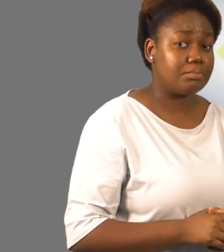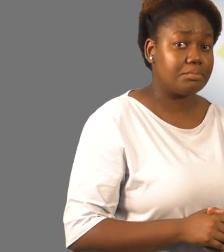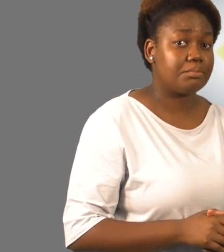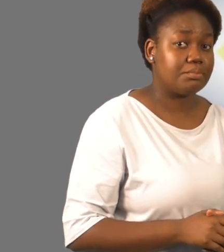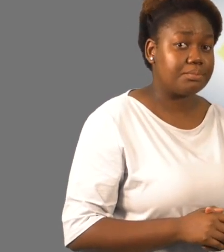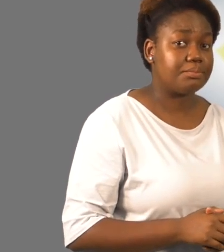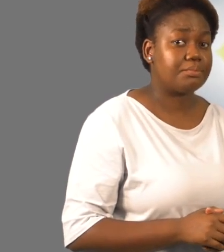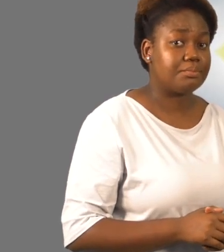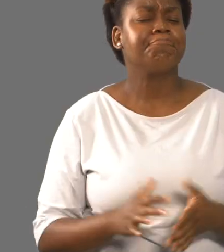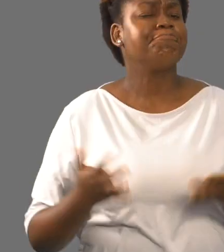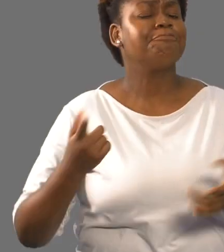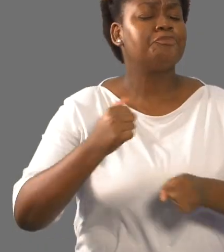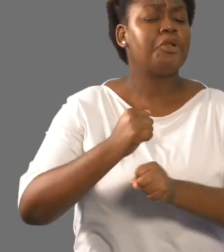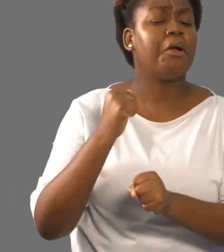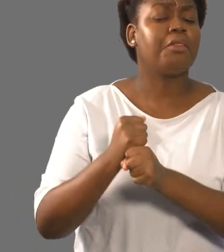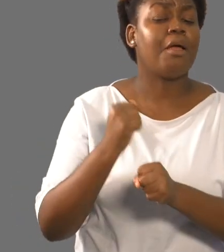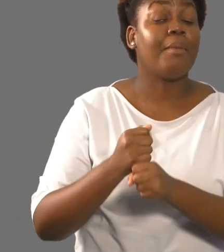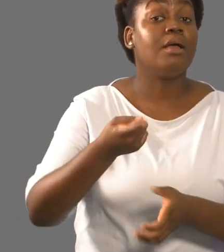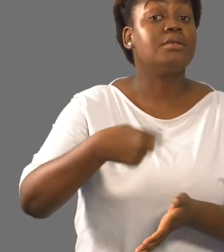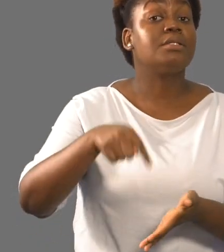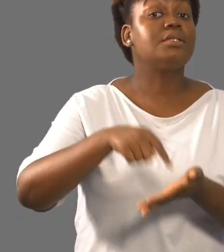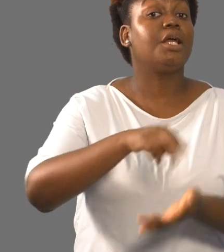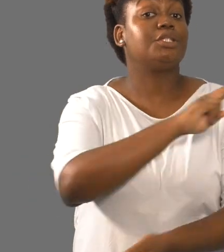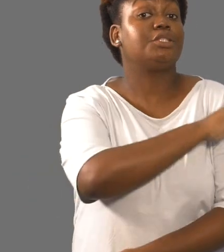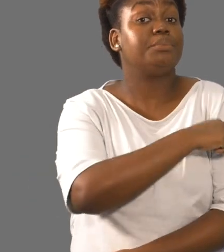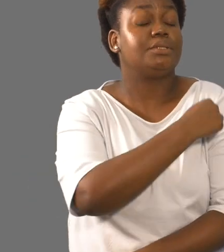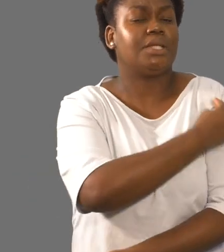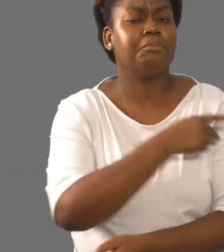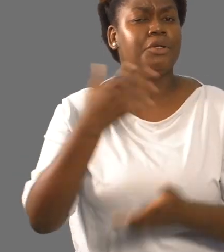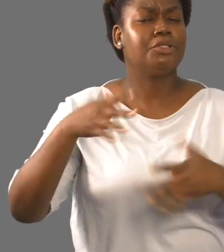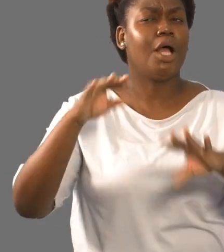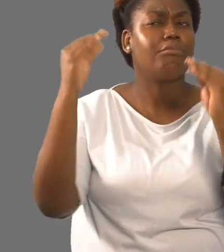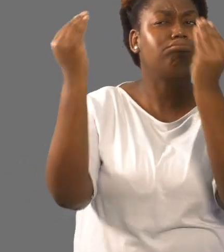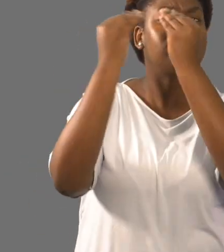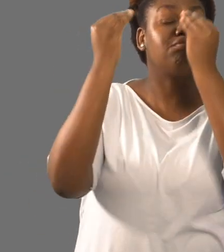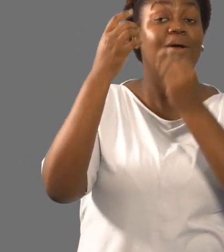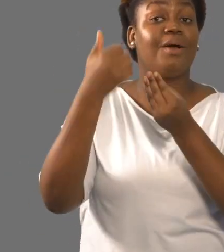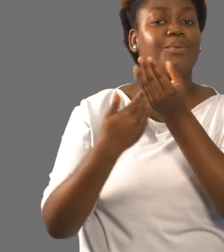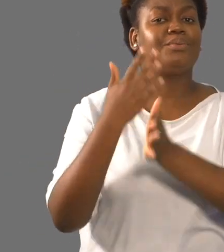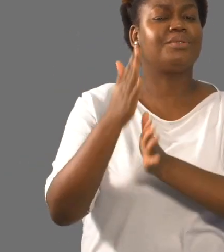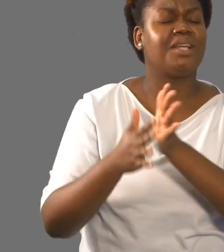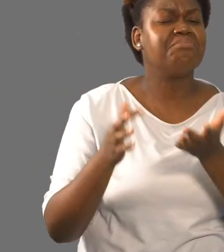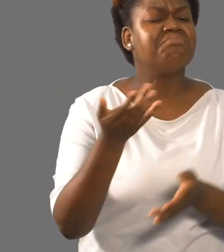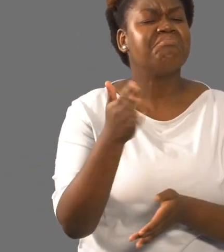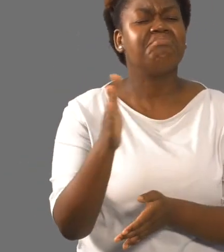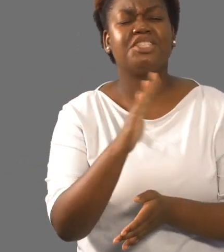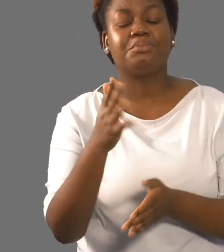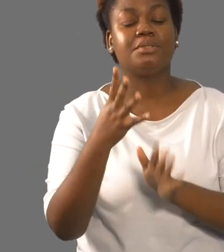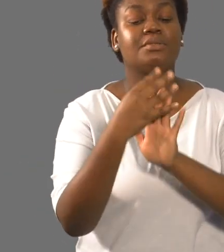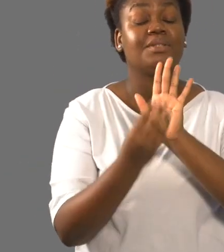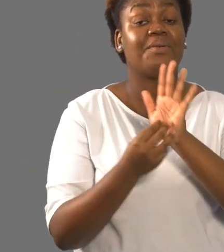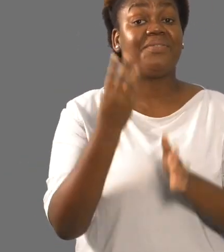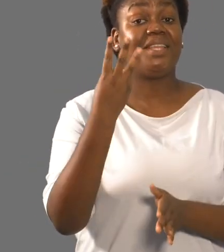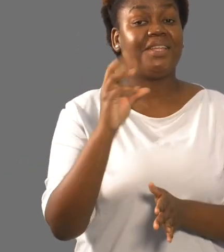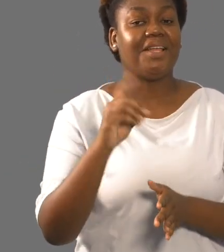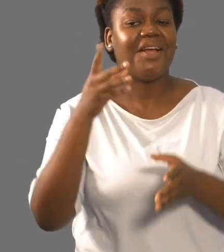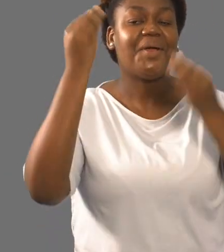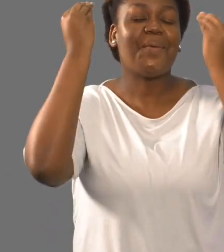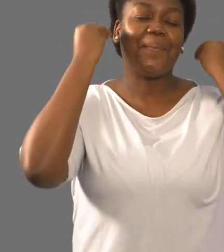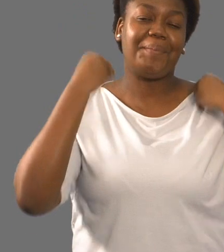no atendimento a pacientes surdos. Para o efeito, perto de 30 colaboradores afetos a diferentes áreas